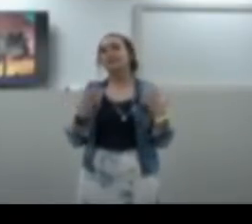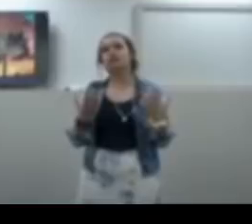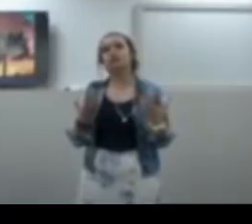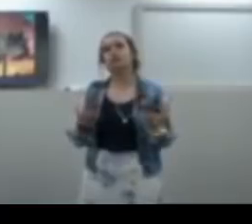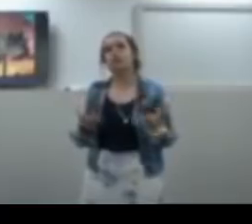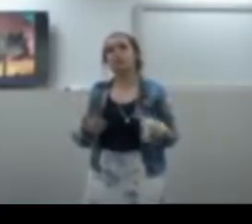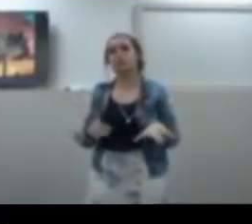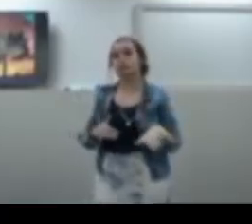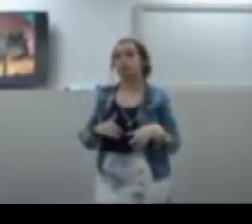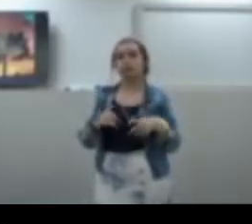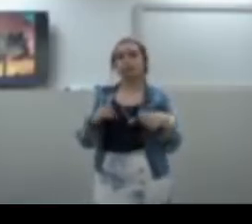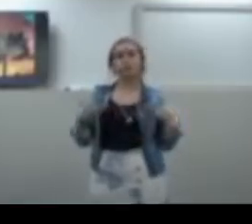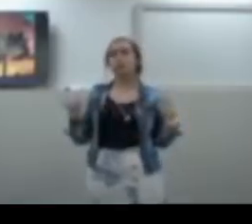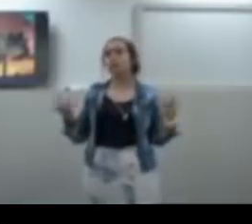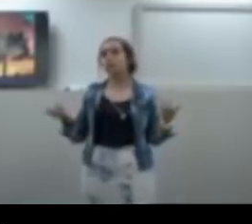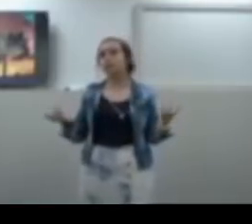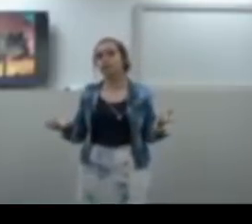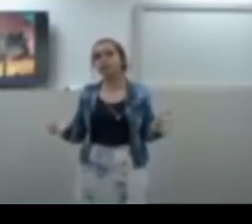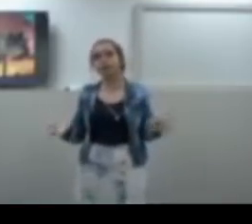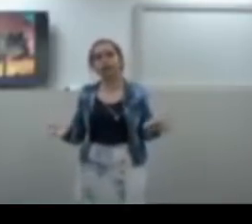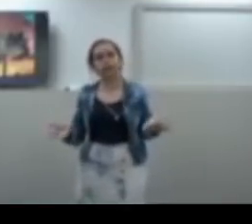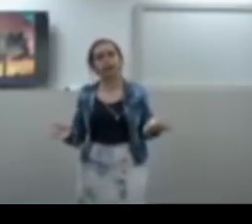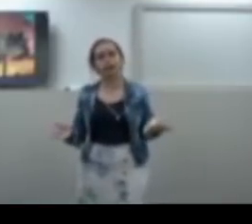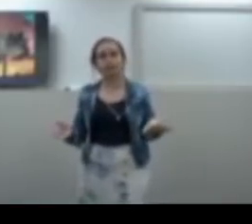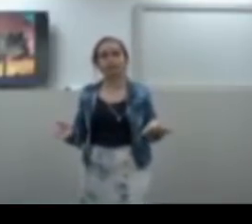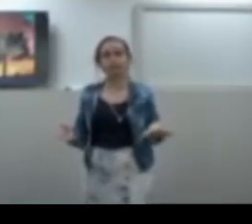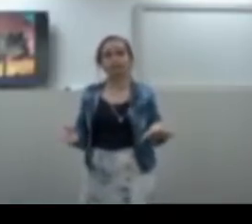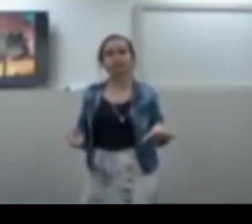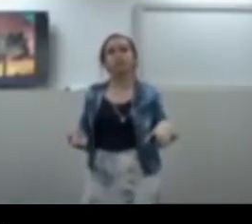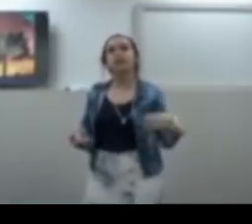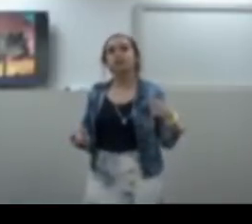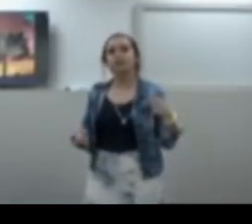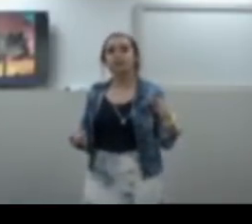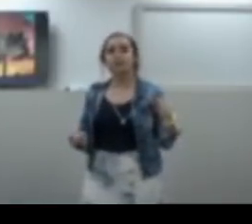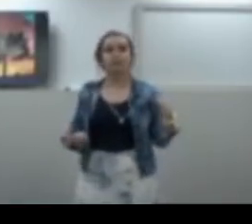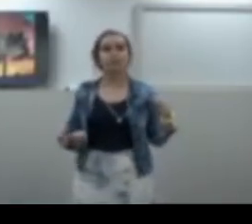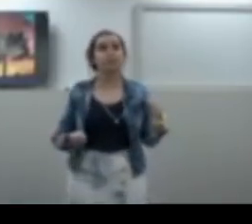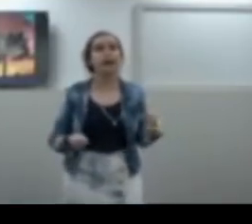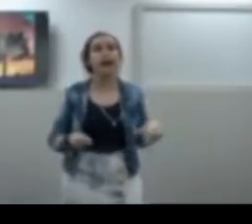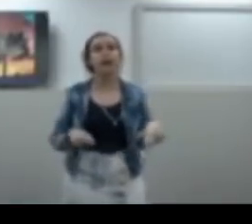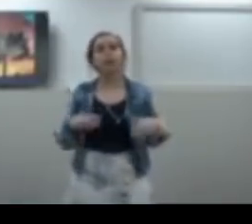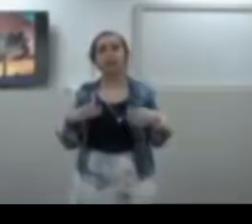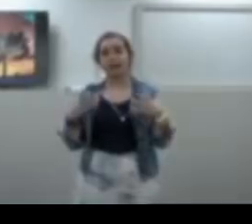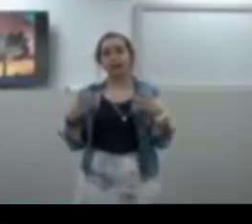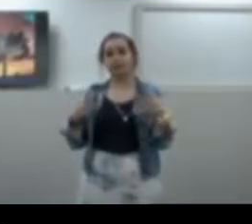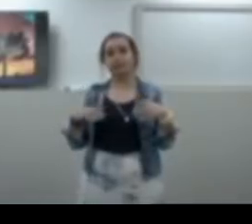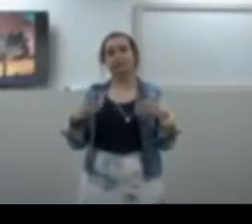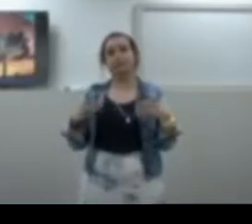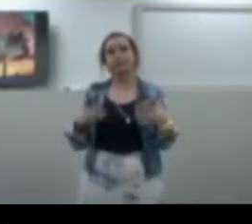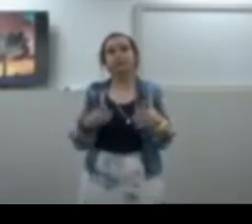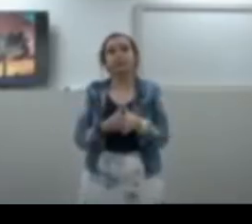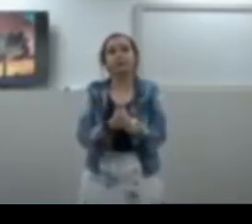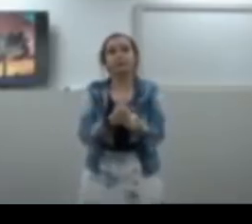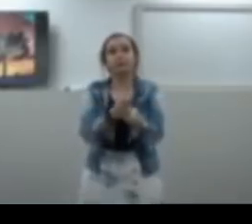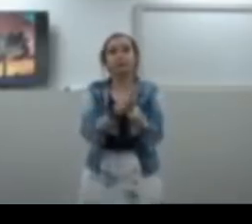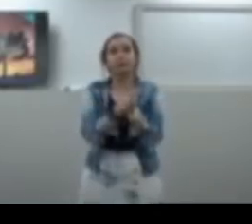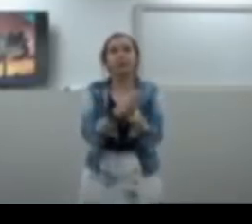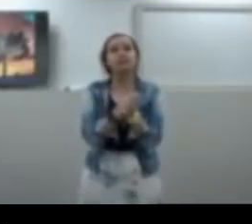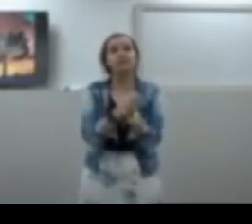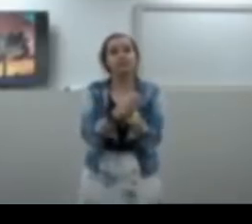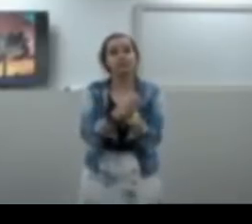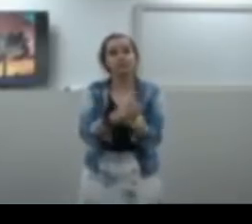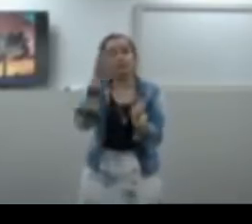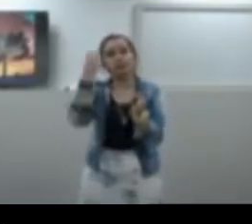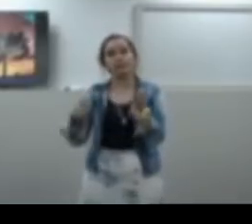Caatinga, que nesses dois domínios a gente já não tem uma disponibilidade de água tão grande. A gente viu, por exemplo, que o Cerrado, as plantas lá são conhecidas